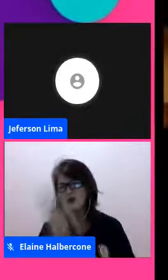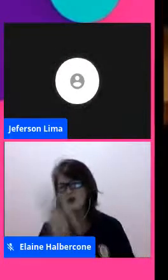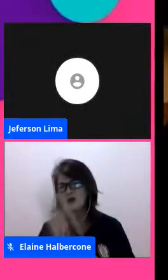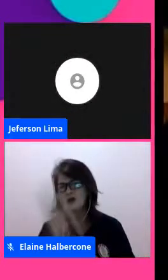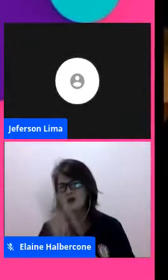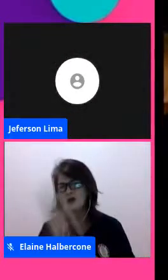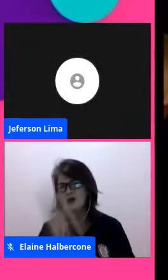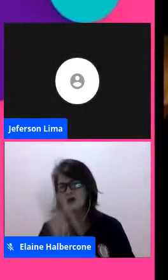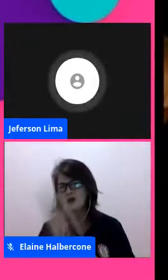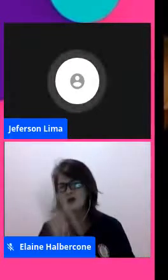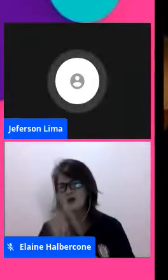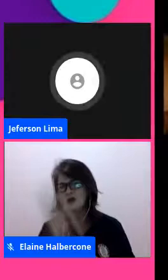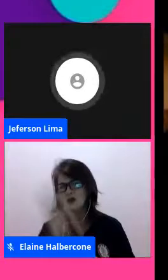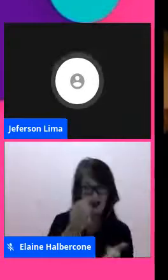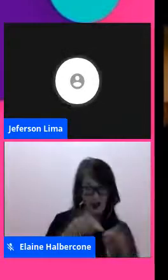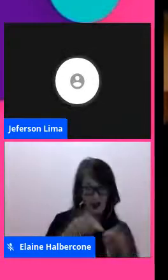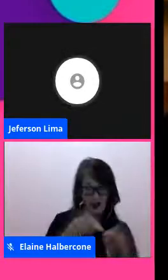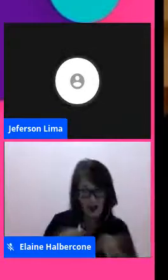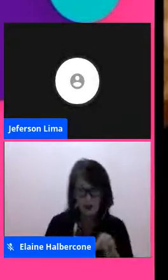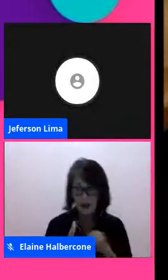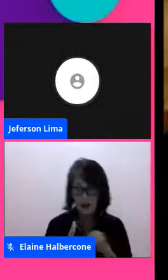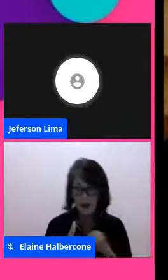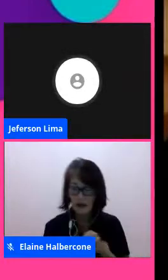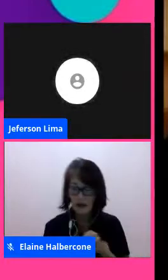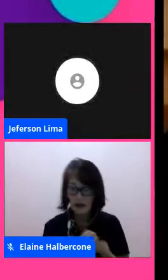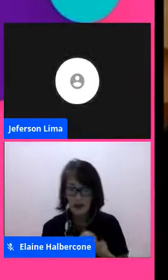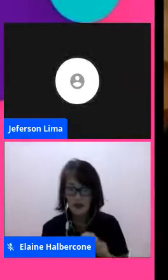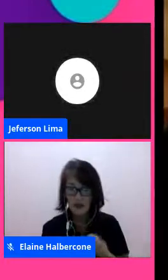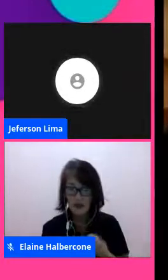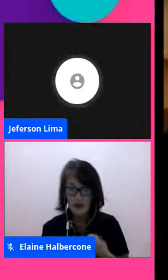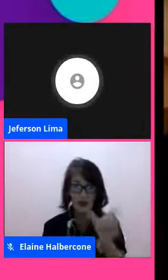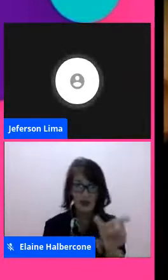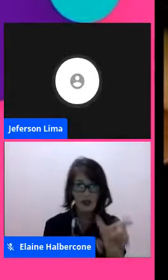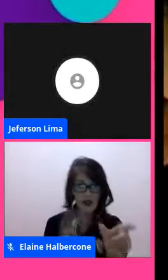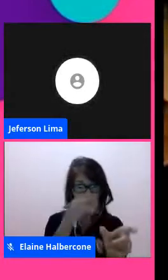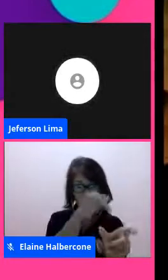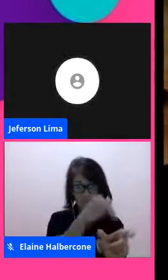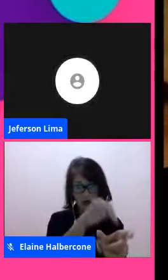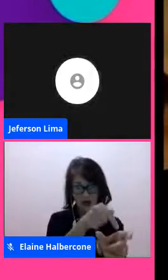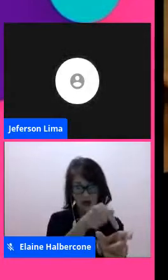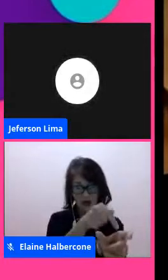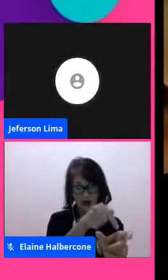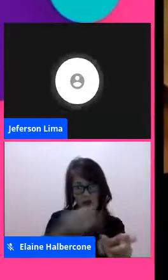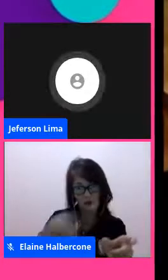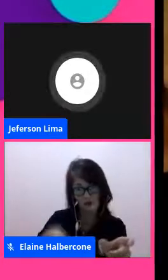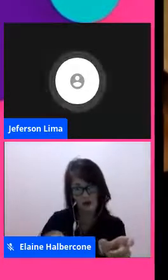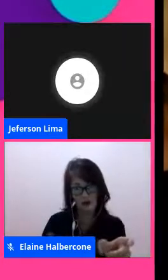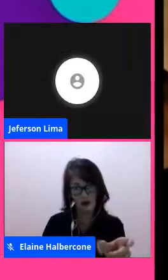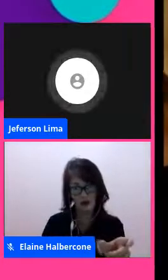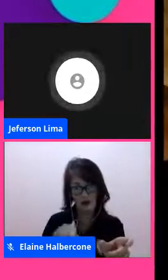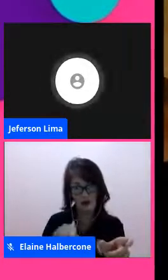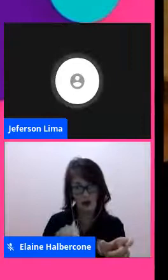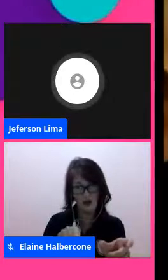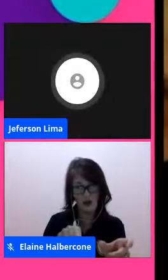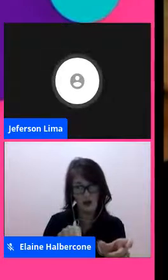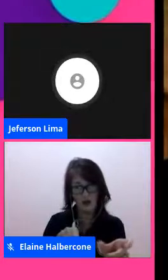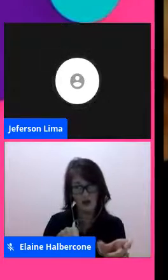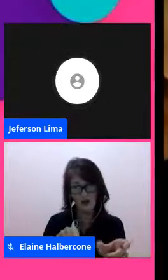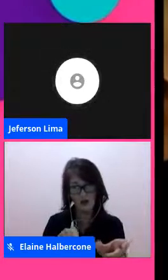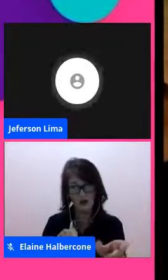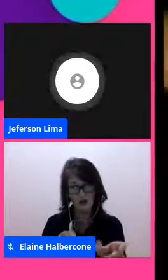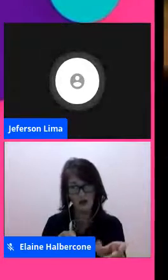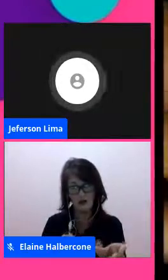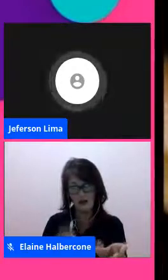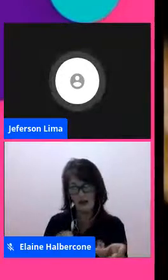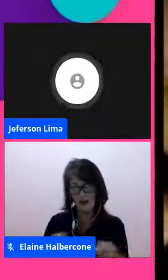16 MHz, né? 16 mil MHz? Não, 16 MHz mesmo. Pronto. Aquele carinha ali pode ter 160.